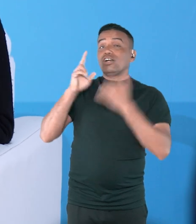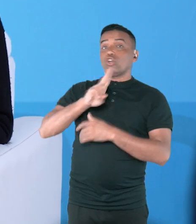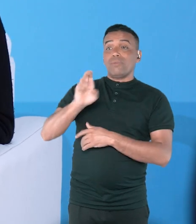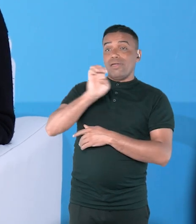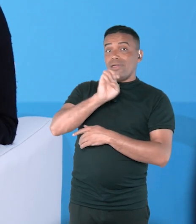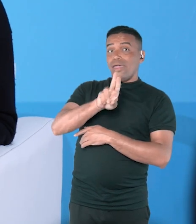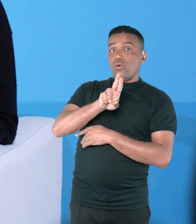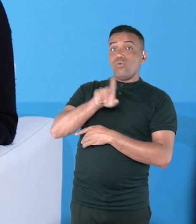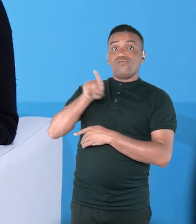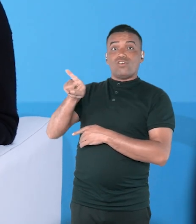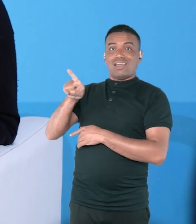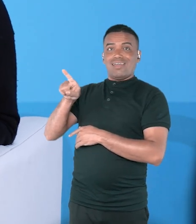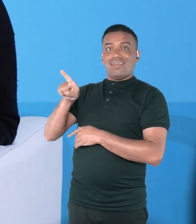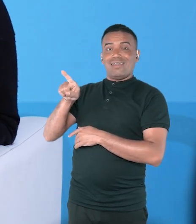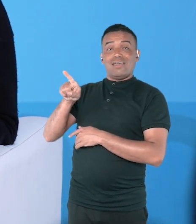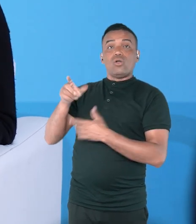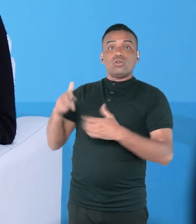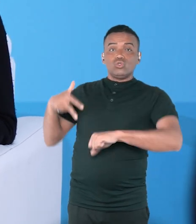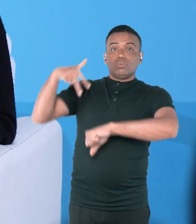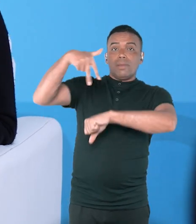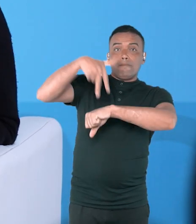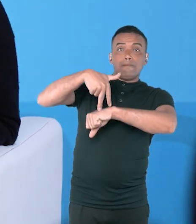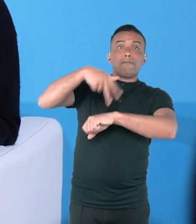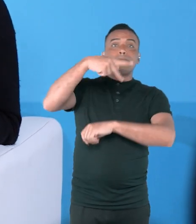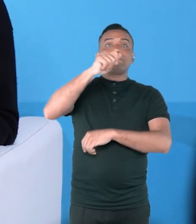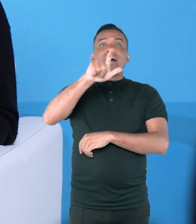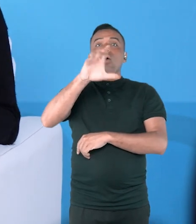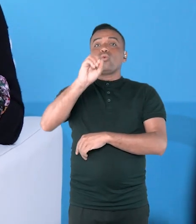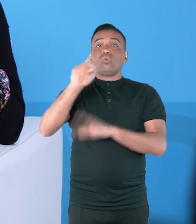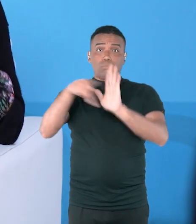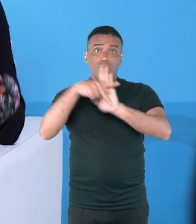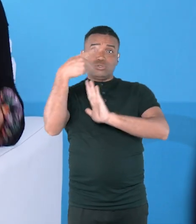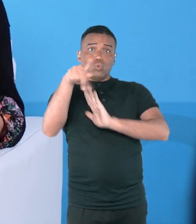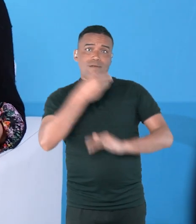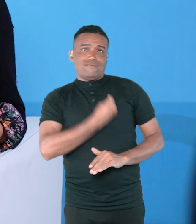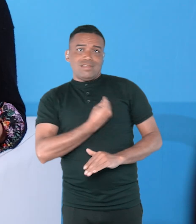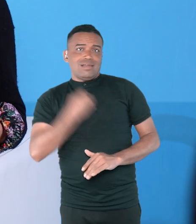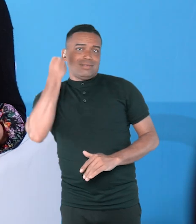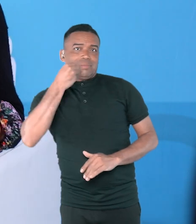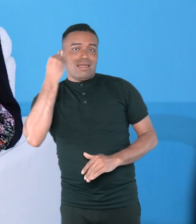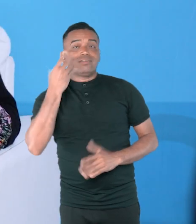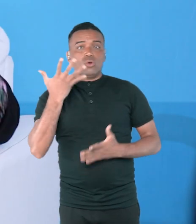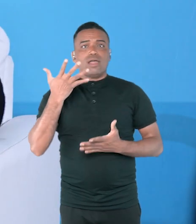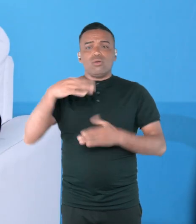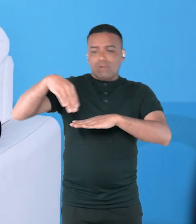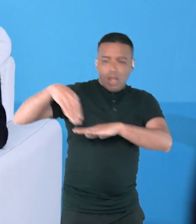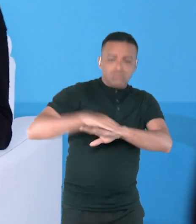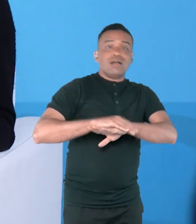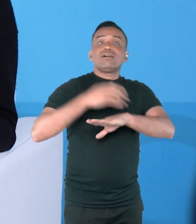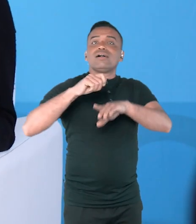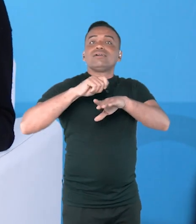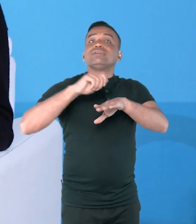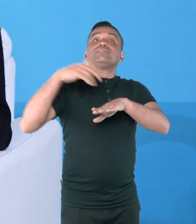próxima peça vai se chamar Eu de Você. Eu quero subir no palco para contar a sua história. Eu quero calçar os